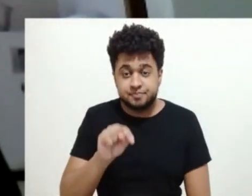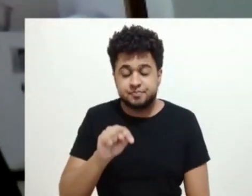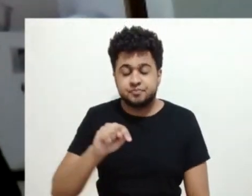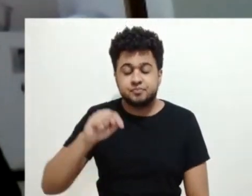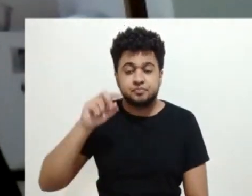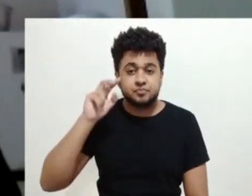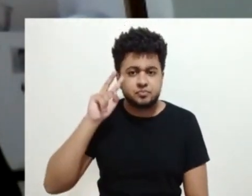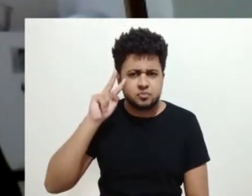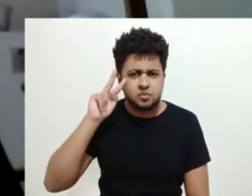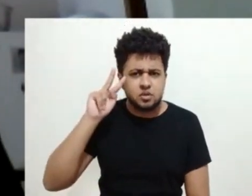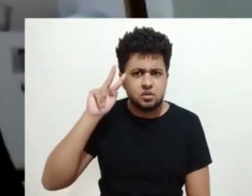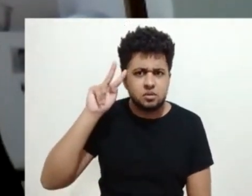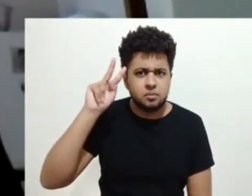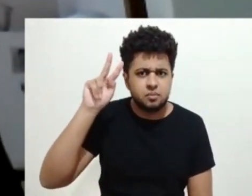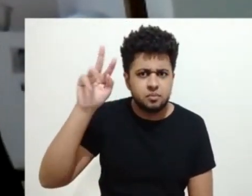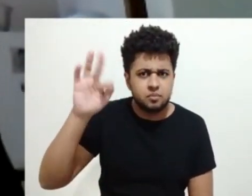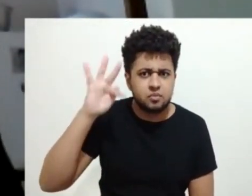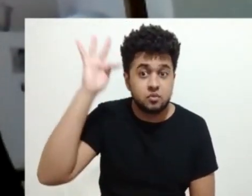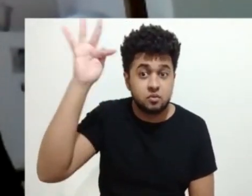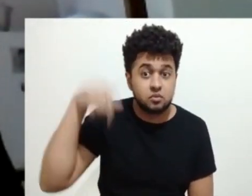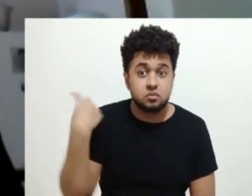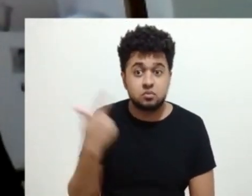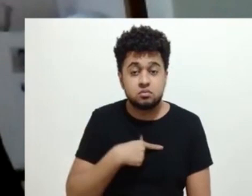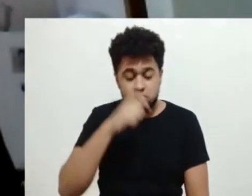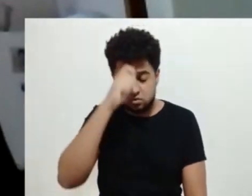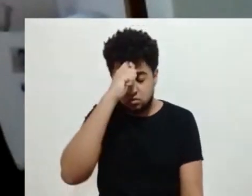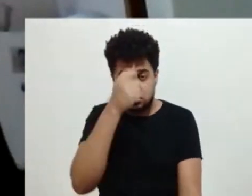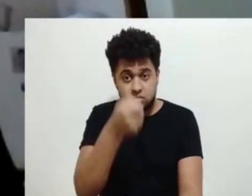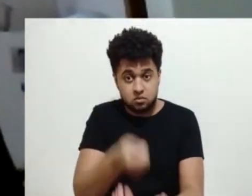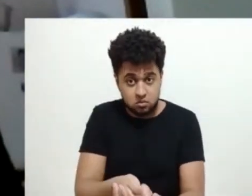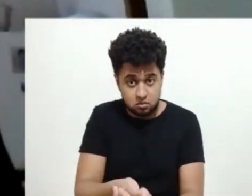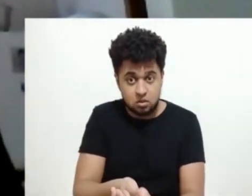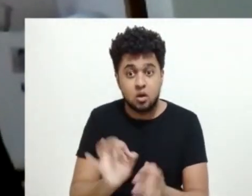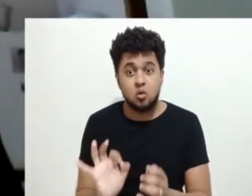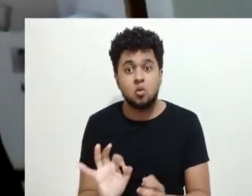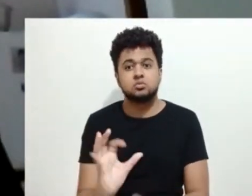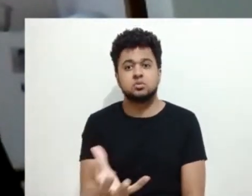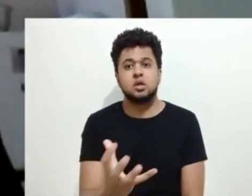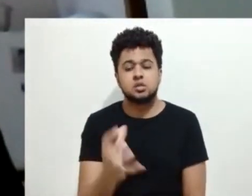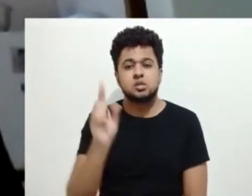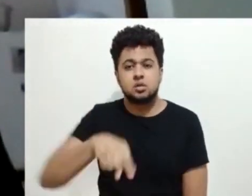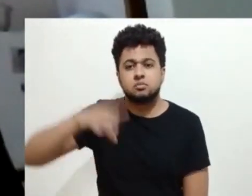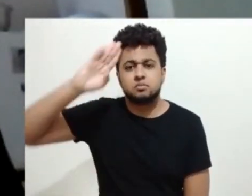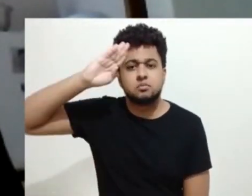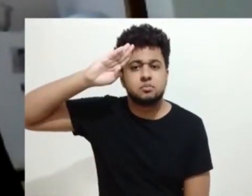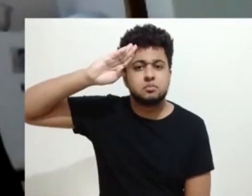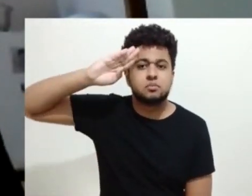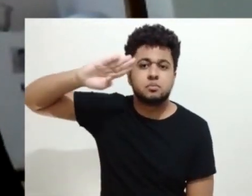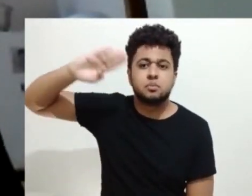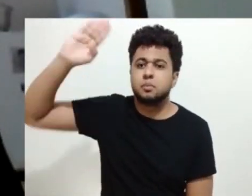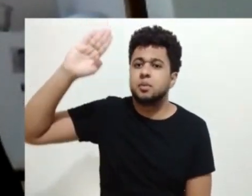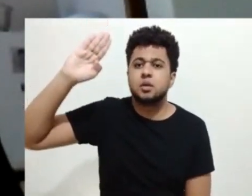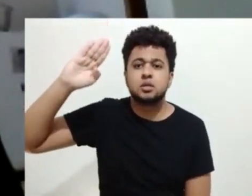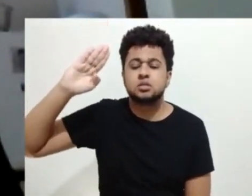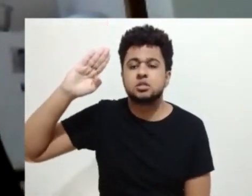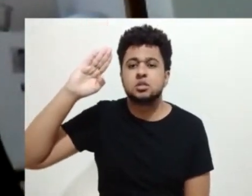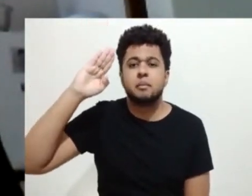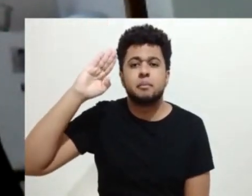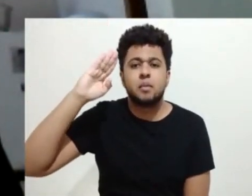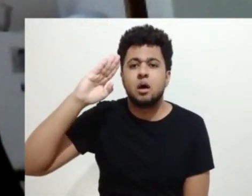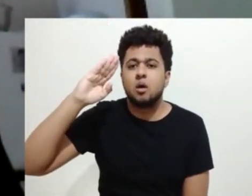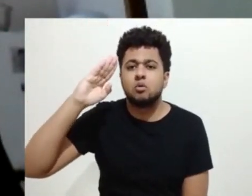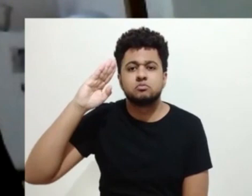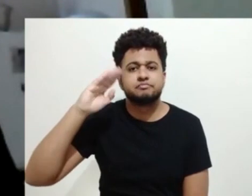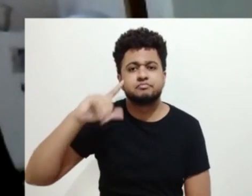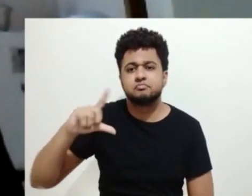não visualizou, né, exatamente. Tá? E as previsões que se